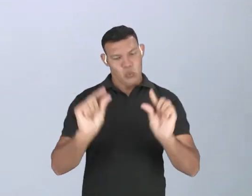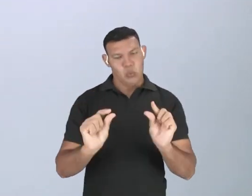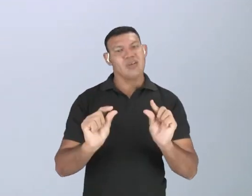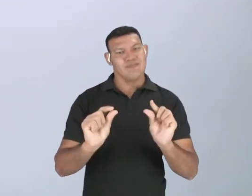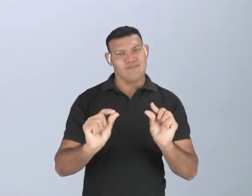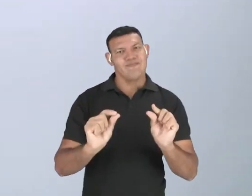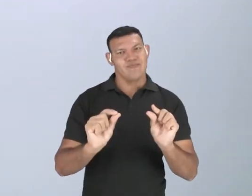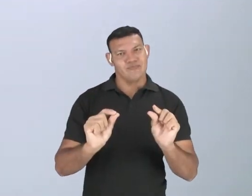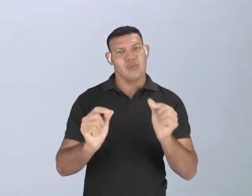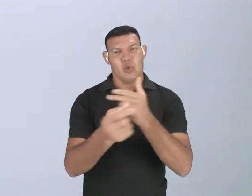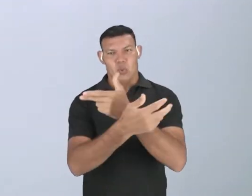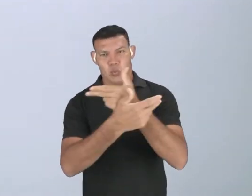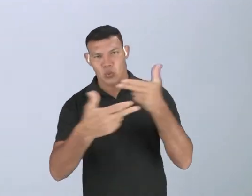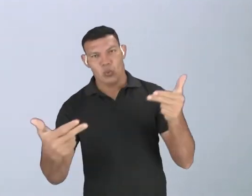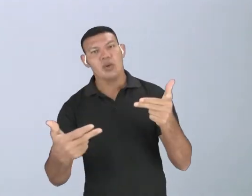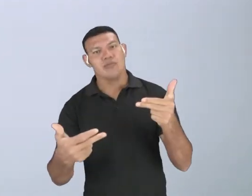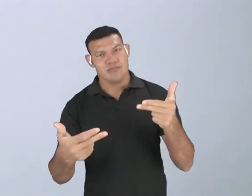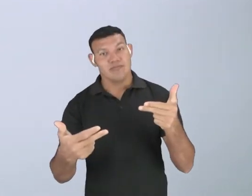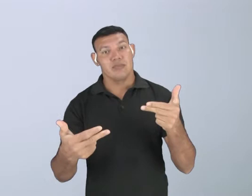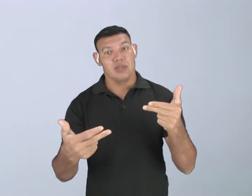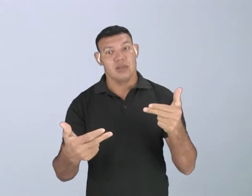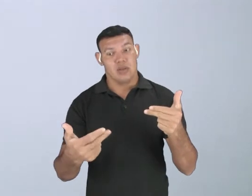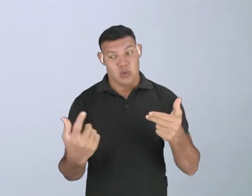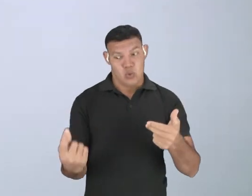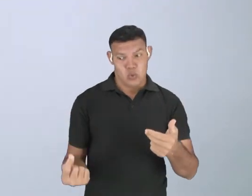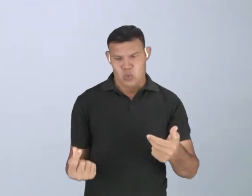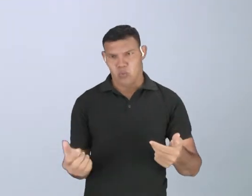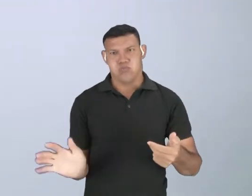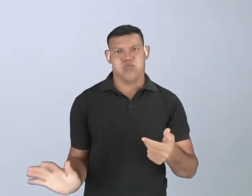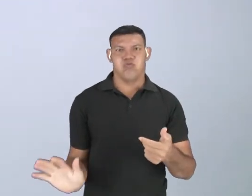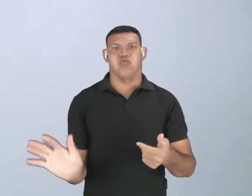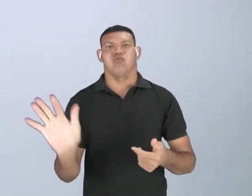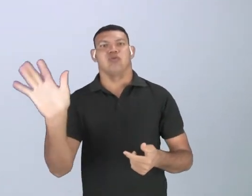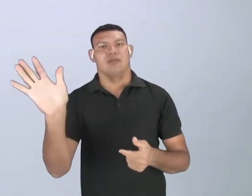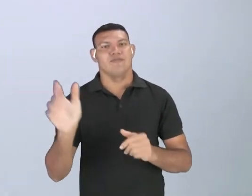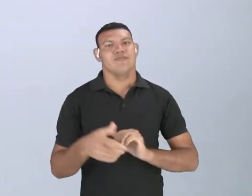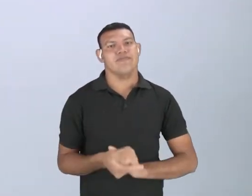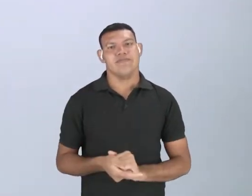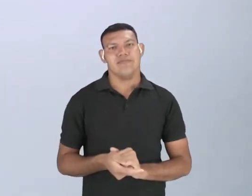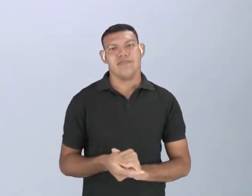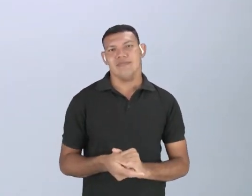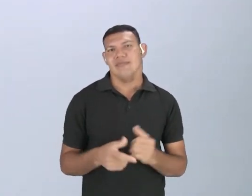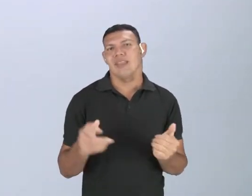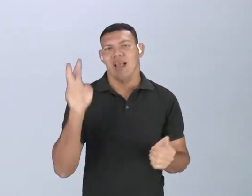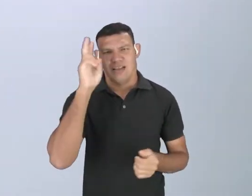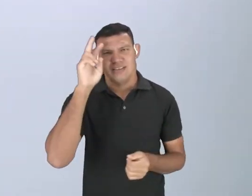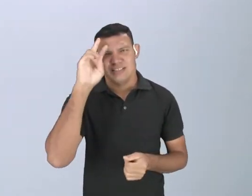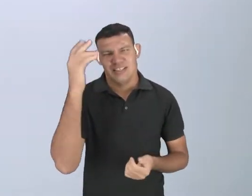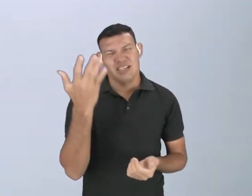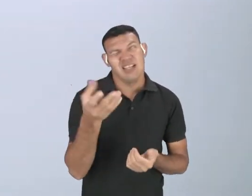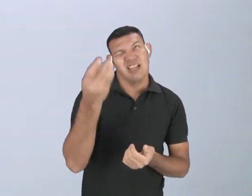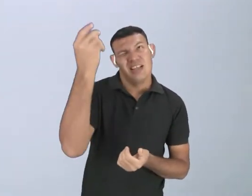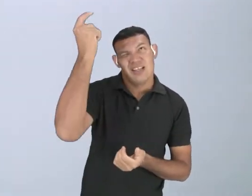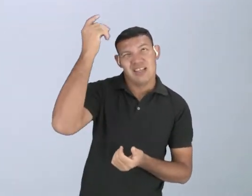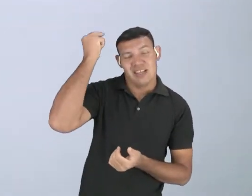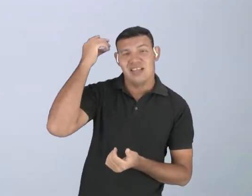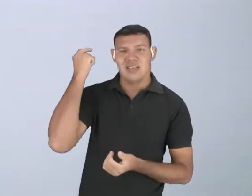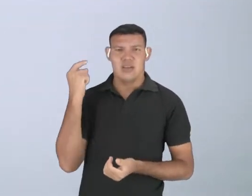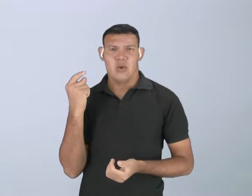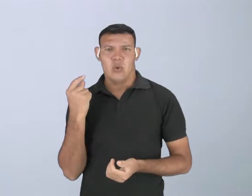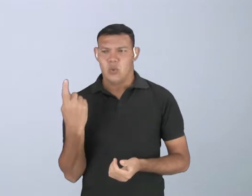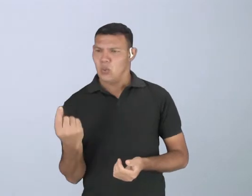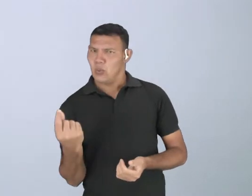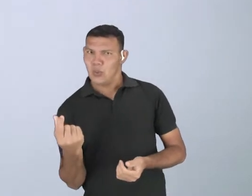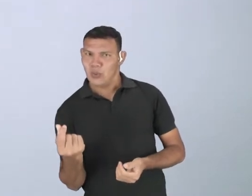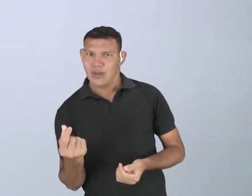aumentar, às vezes até dobrar. Tá? Uma motocicleta que antes valia R$8.000 está valendo 14. Um exemplo de lei da oferta